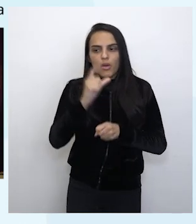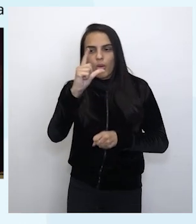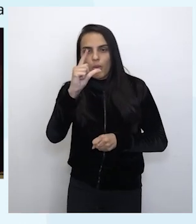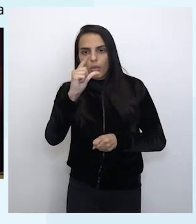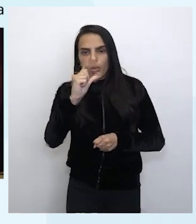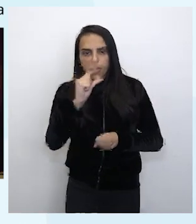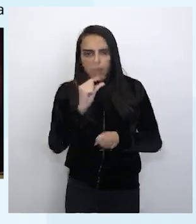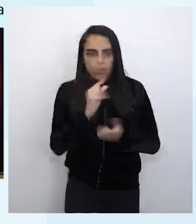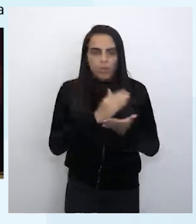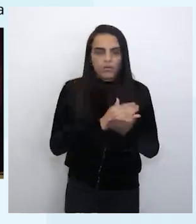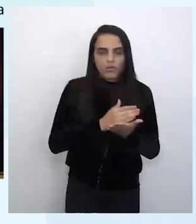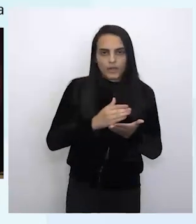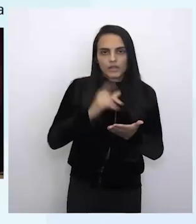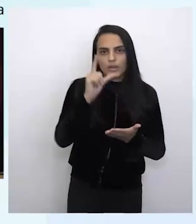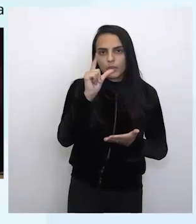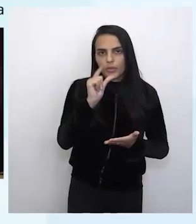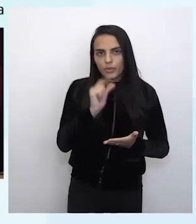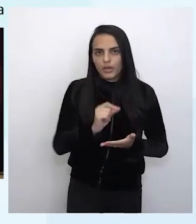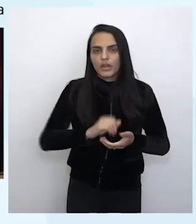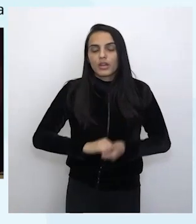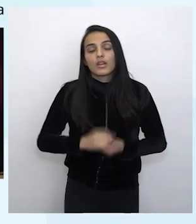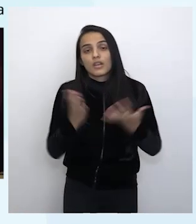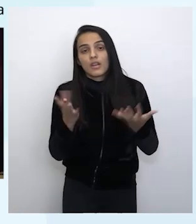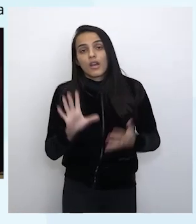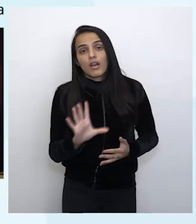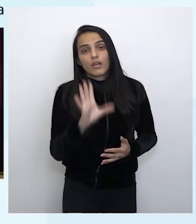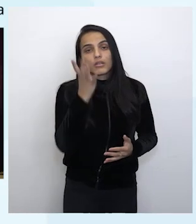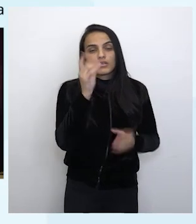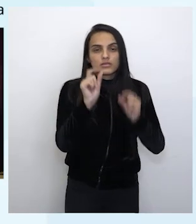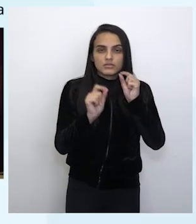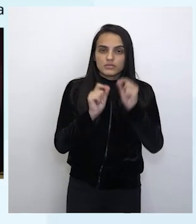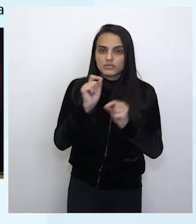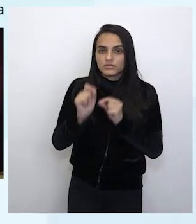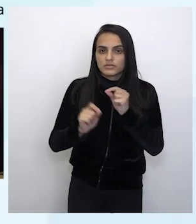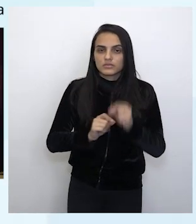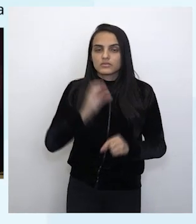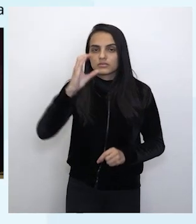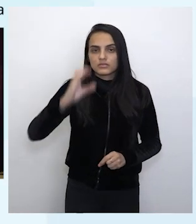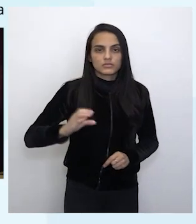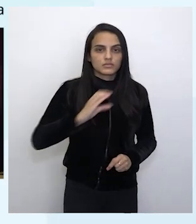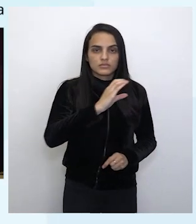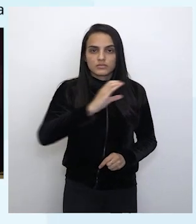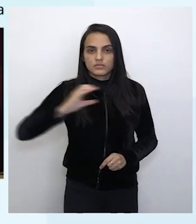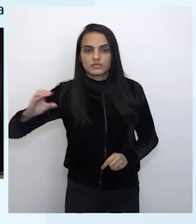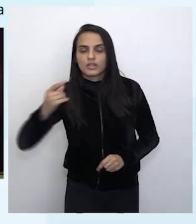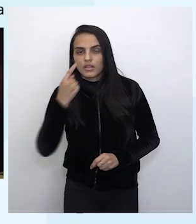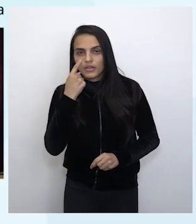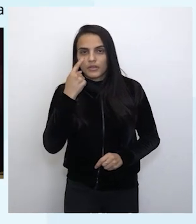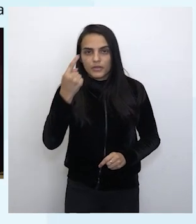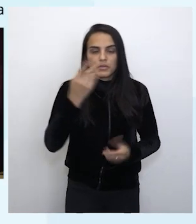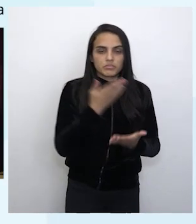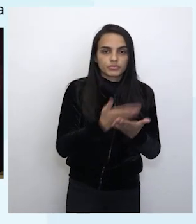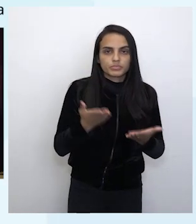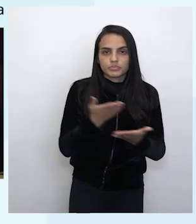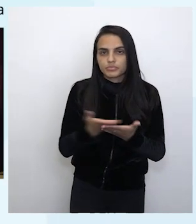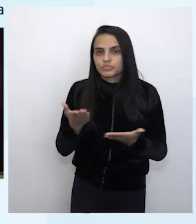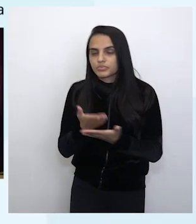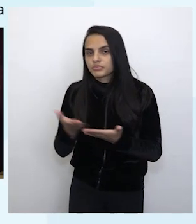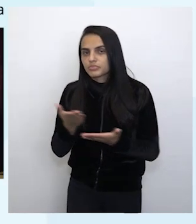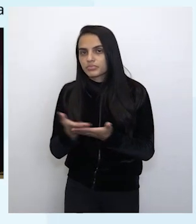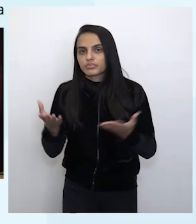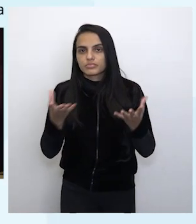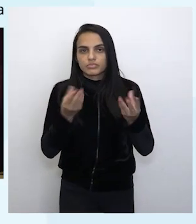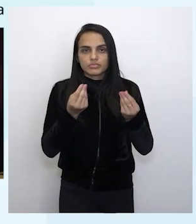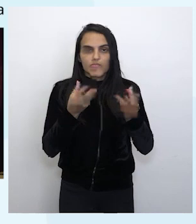pouquinhos, tá bom? E aí, gente, o que acontece, né? Os padres católicos começam a ver que eles estão perdendo muitos e muitos